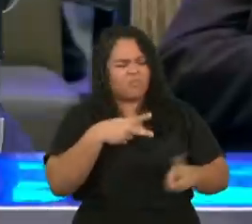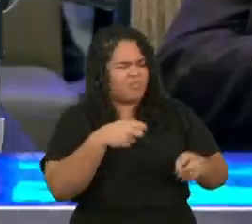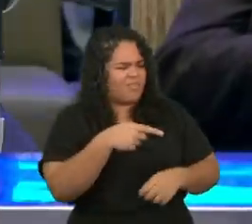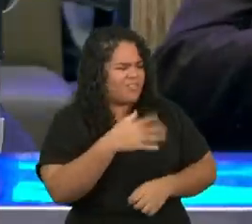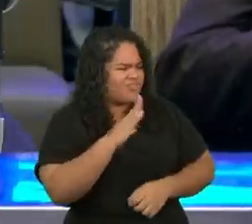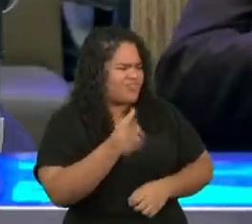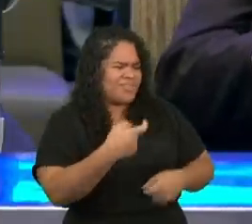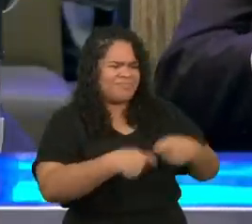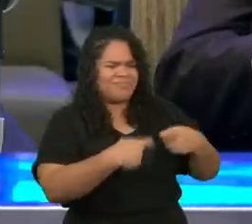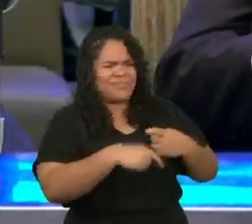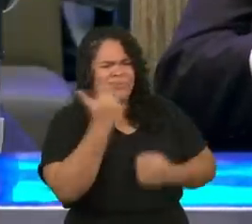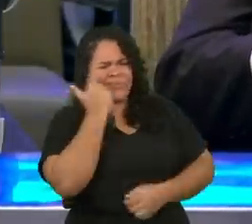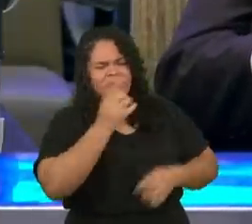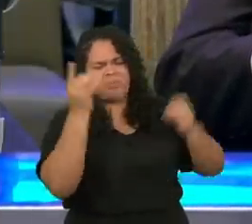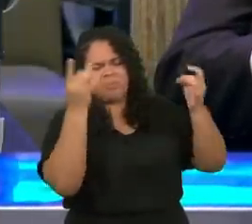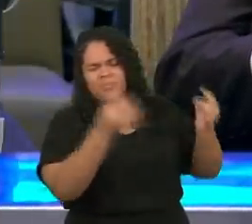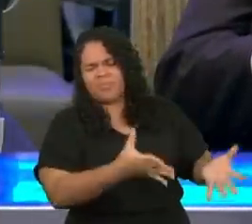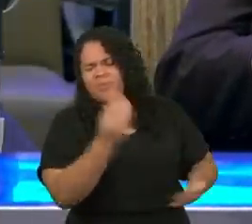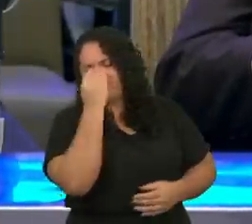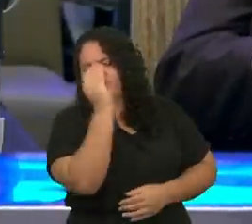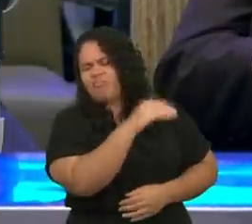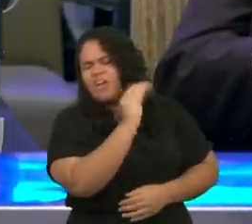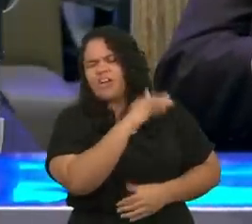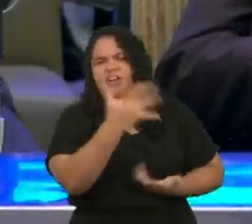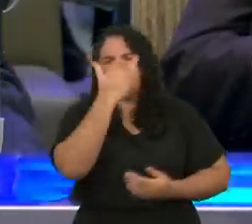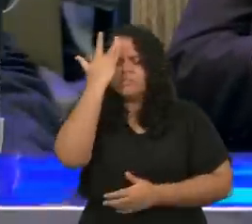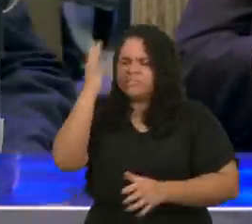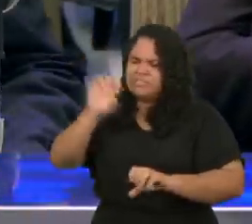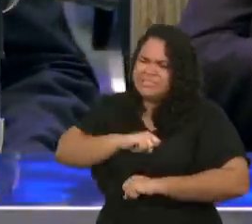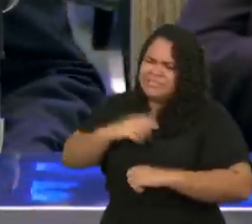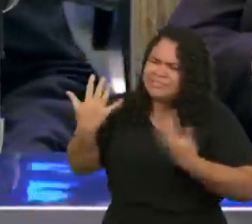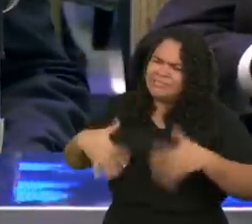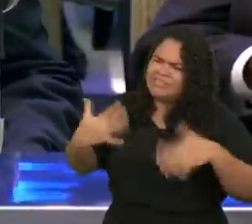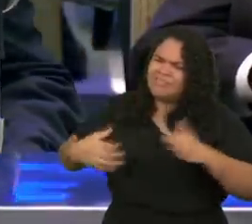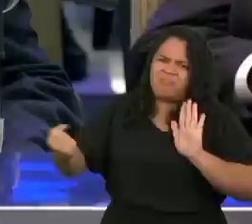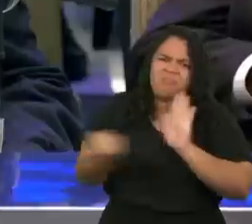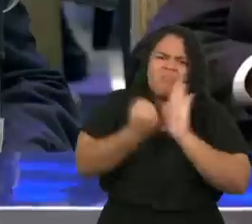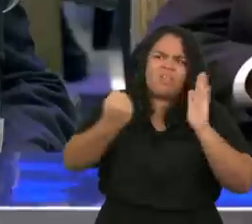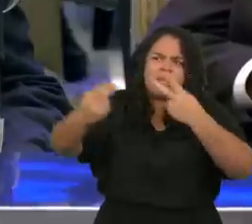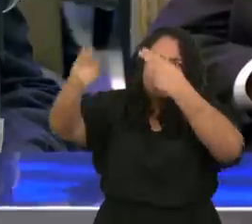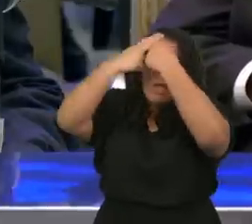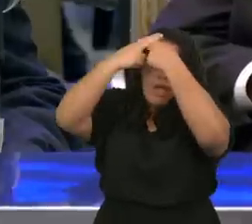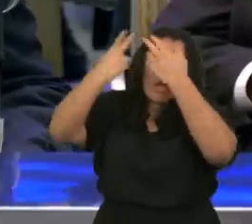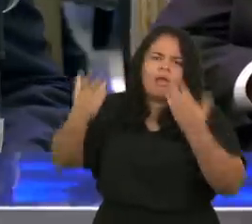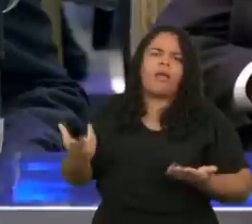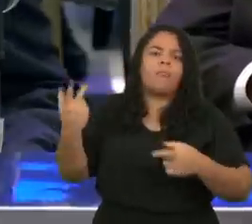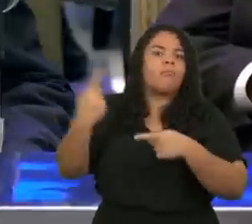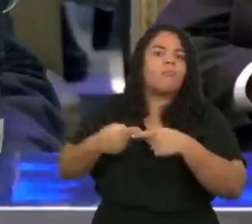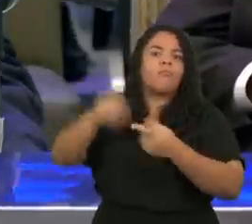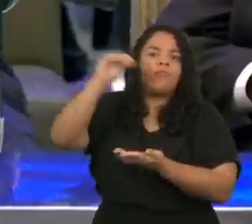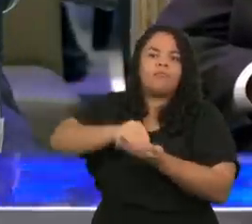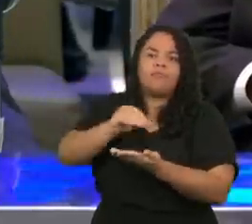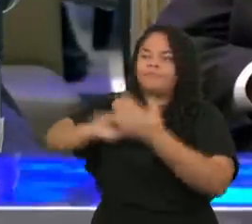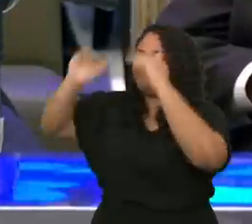aquele rapaz ele sai entristecido marcado para toda vida porque não teve o temor de Deus